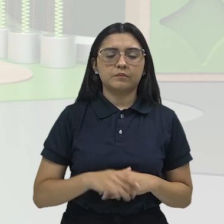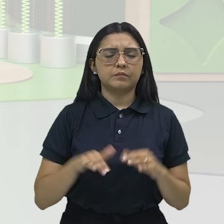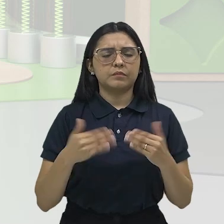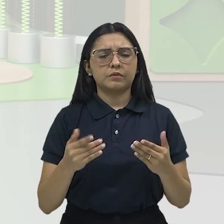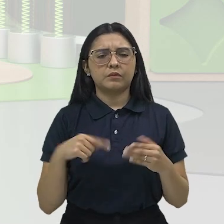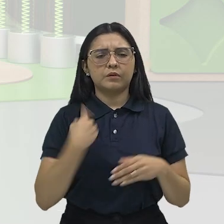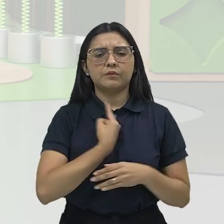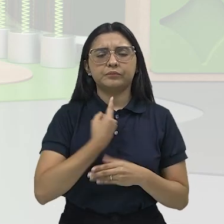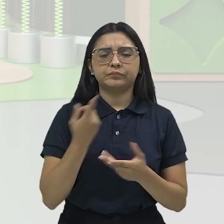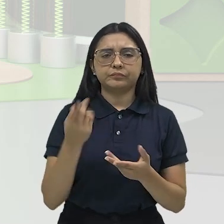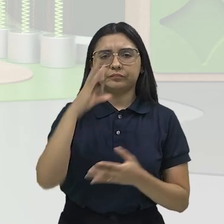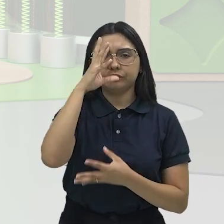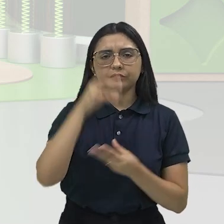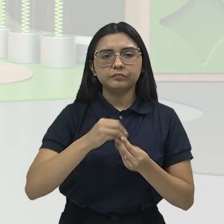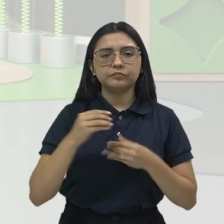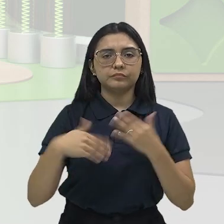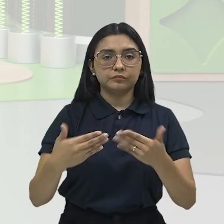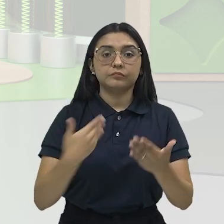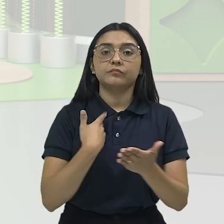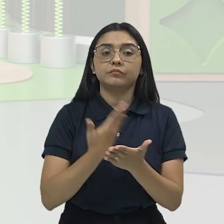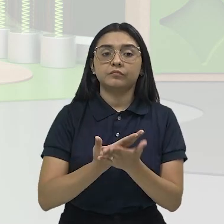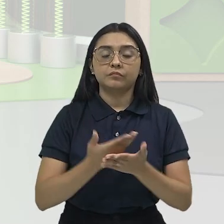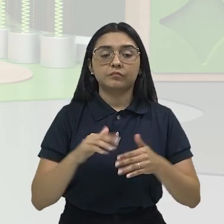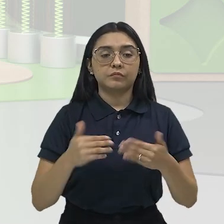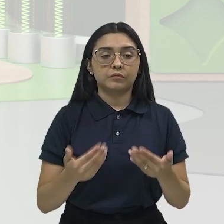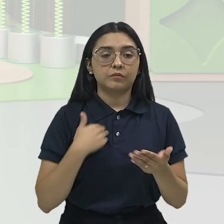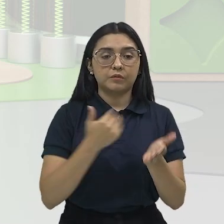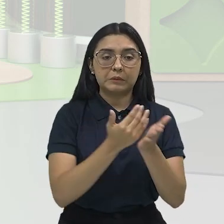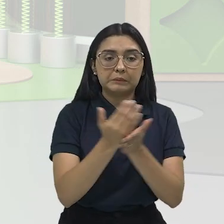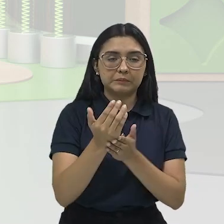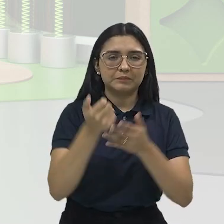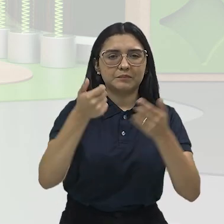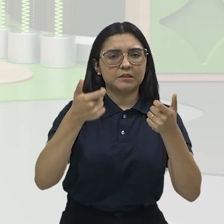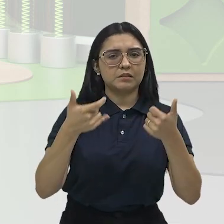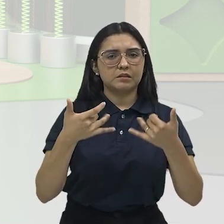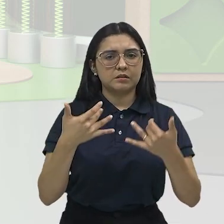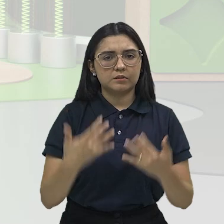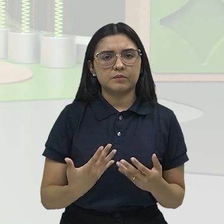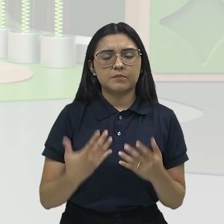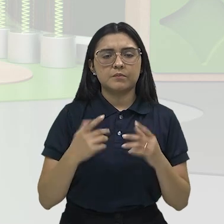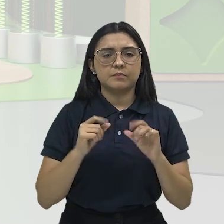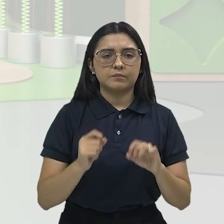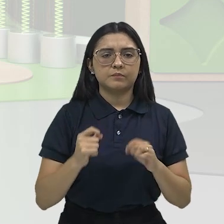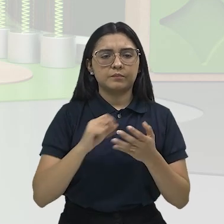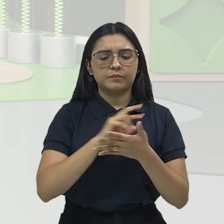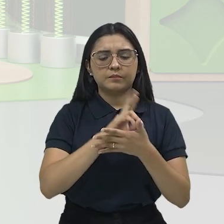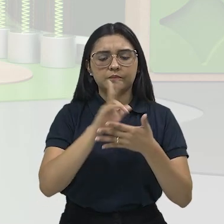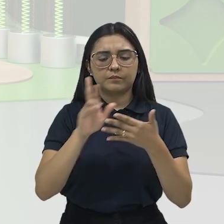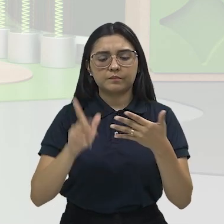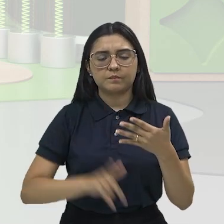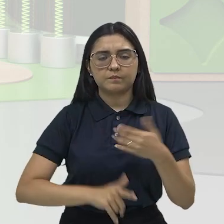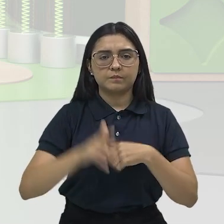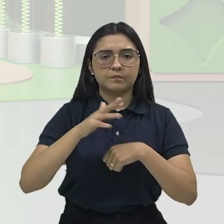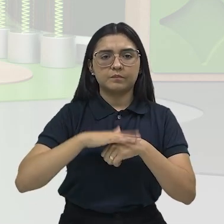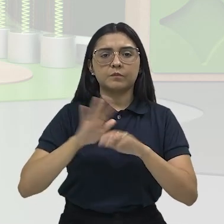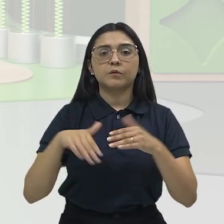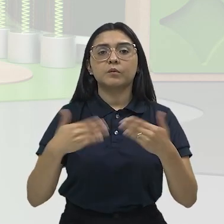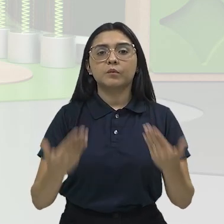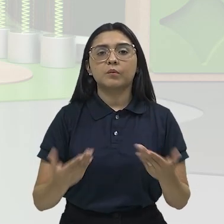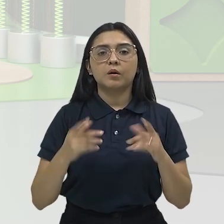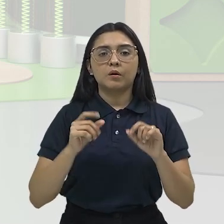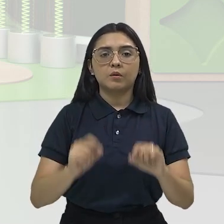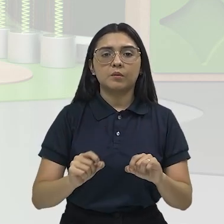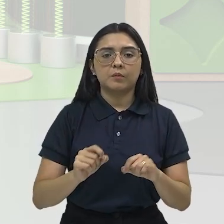esses termos ao longo da nossa aula. E para a gente começar falando aí, né, sobre essas doenças, vamos ver quais doenças o